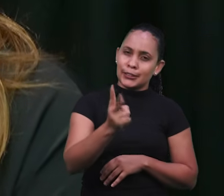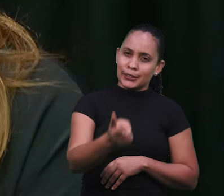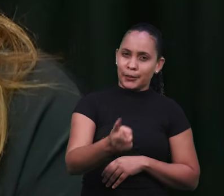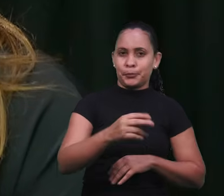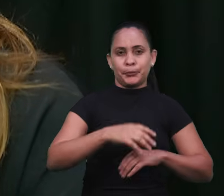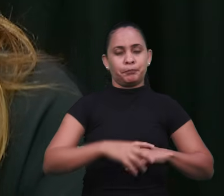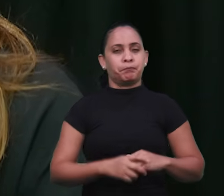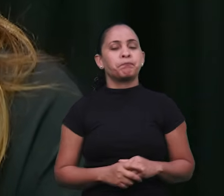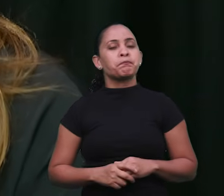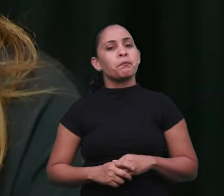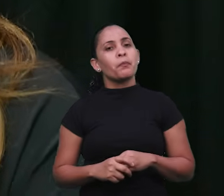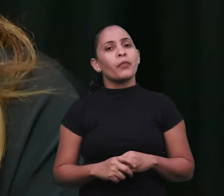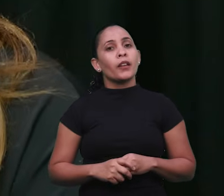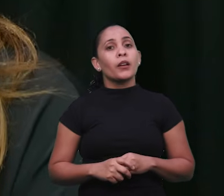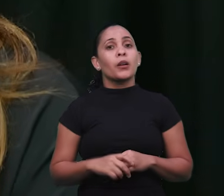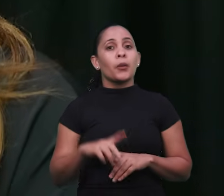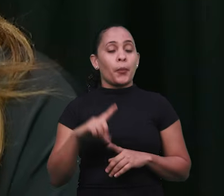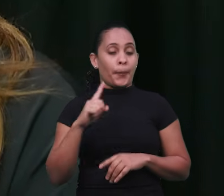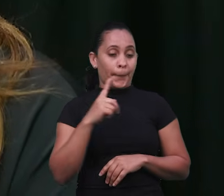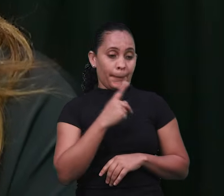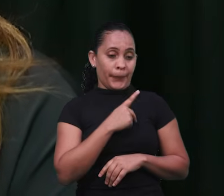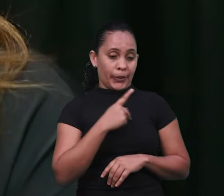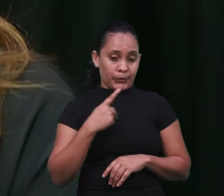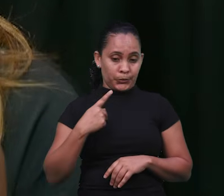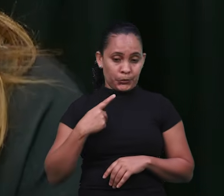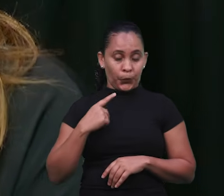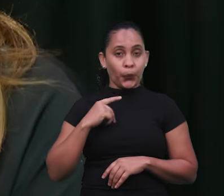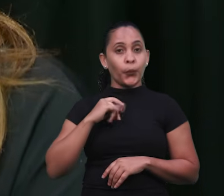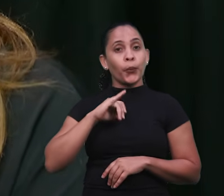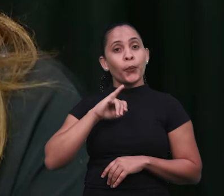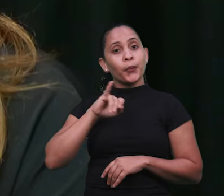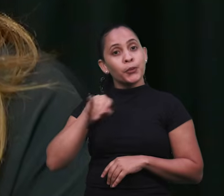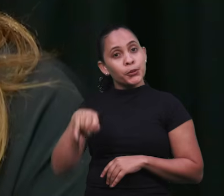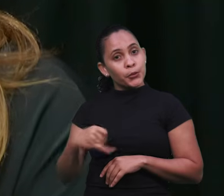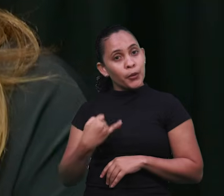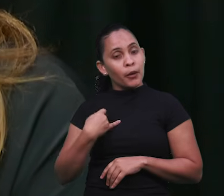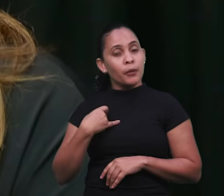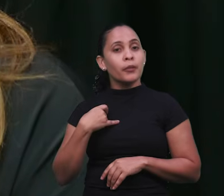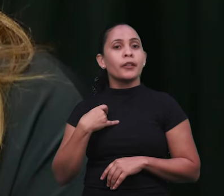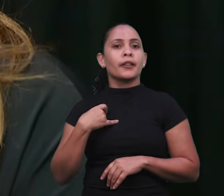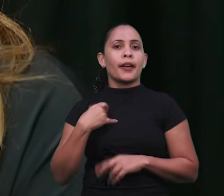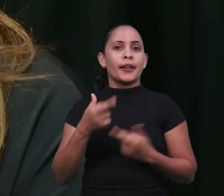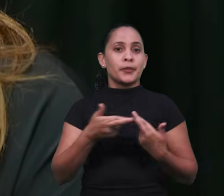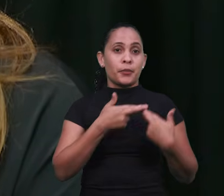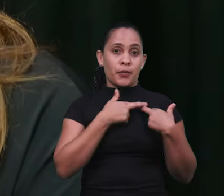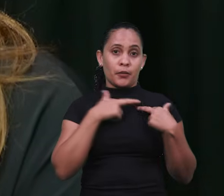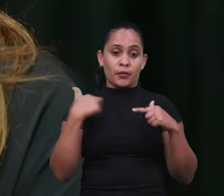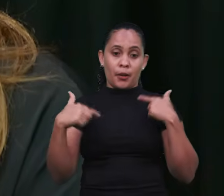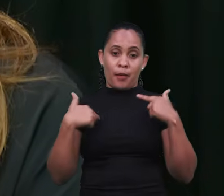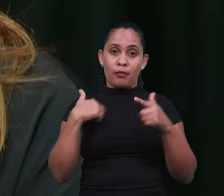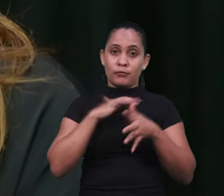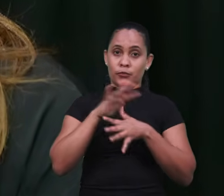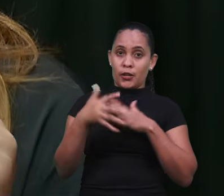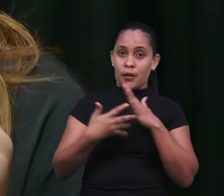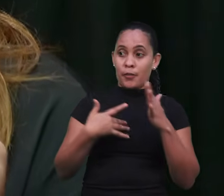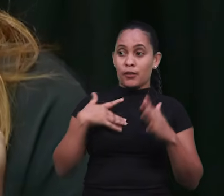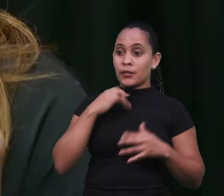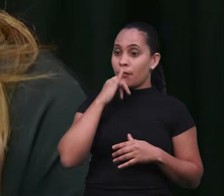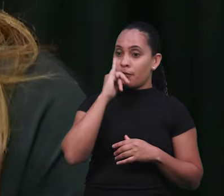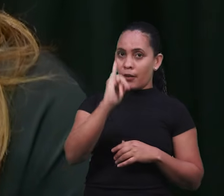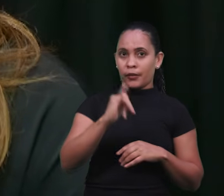então, uma das coisas que o pastor João, que é o nosso pastor responsável pelo trabalho de Libras, ele falou